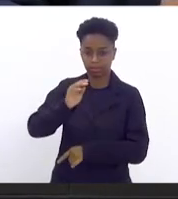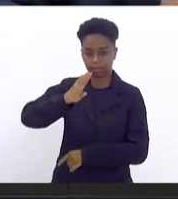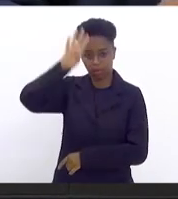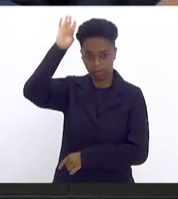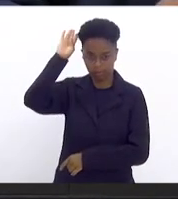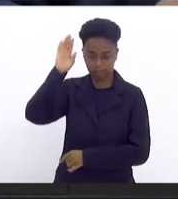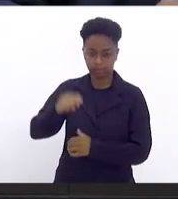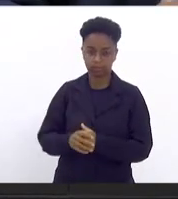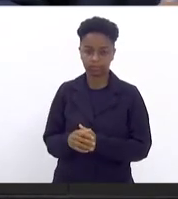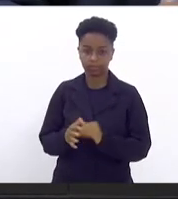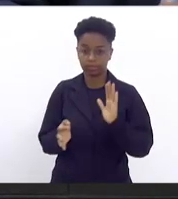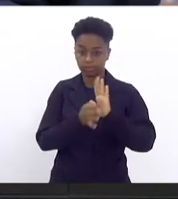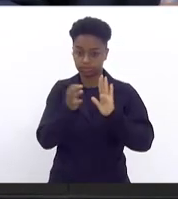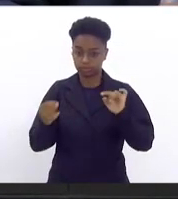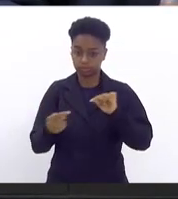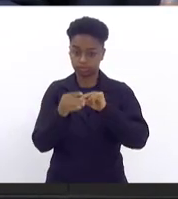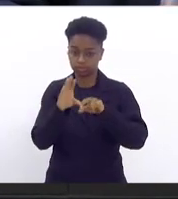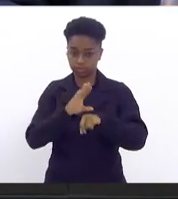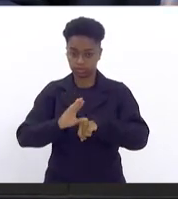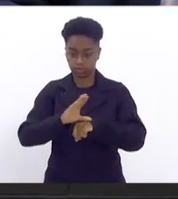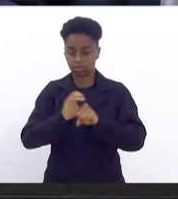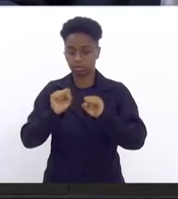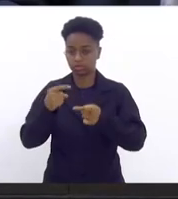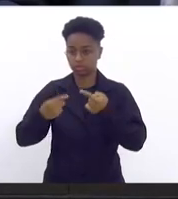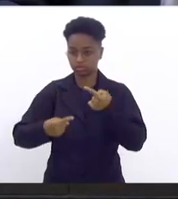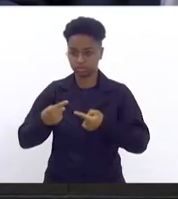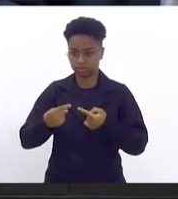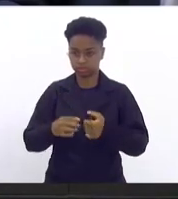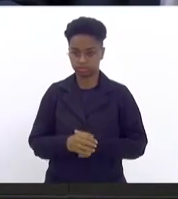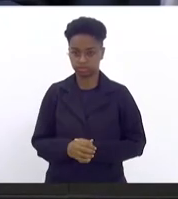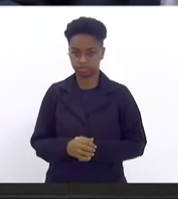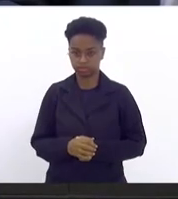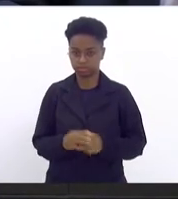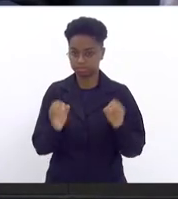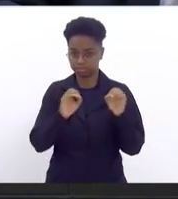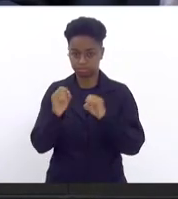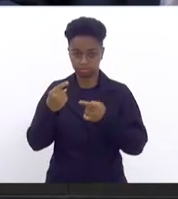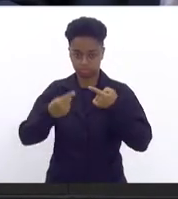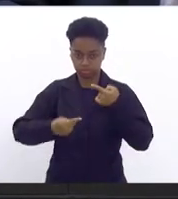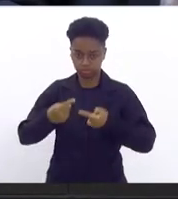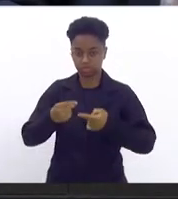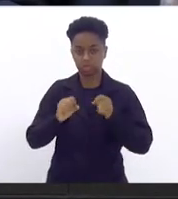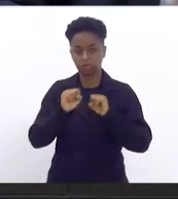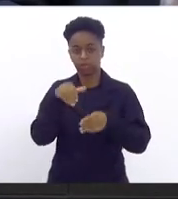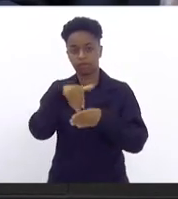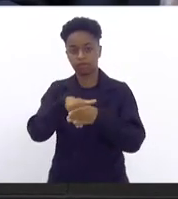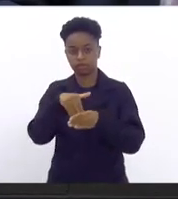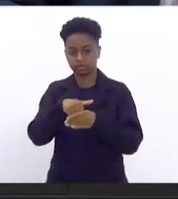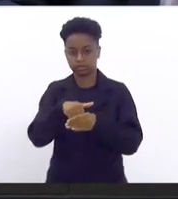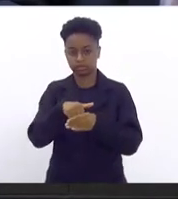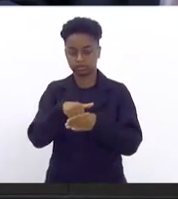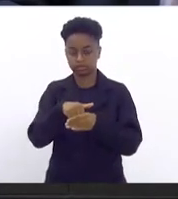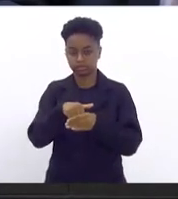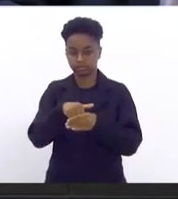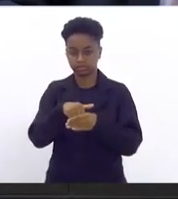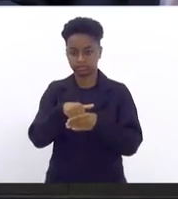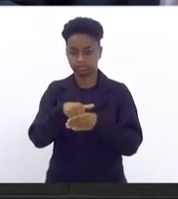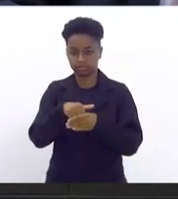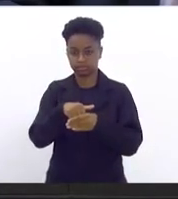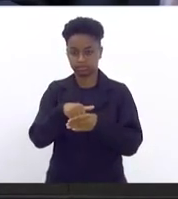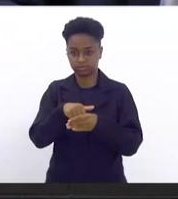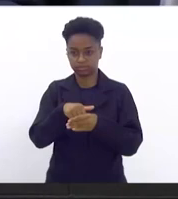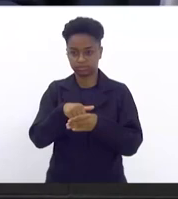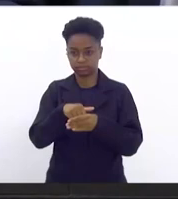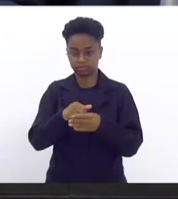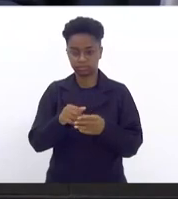Meu parecer é pela constitucionalidade. Em discussão. Não havendo quem queira discutir, encerrada a discussão.